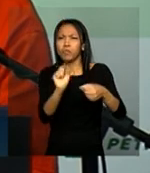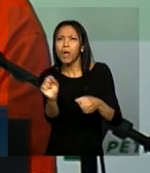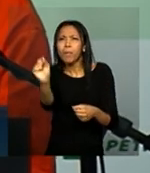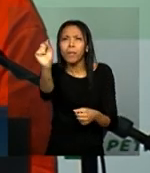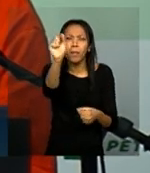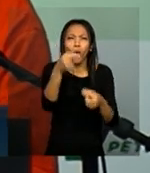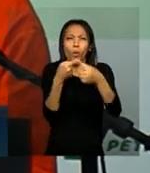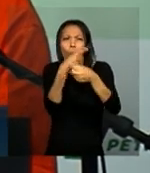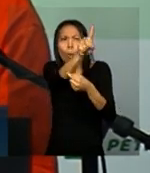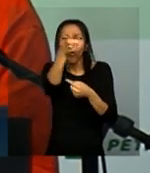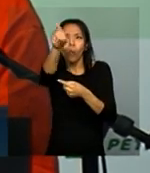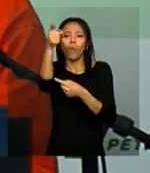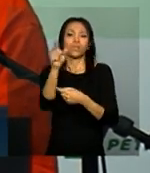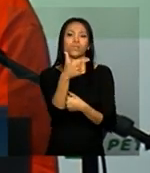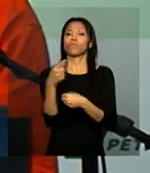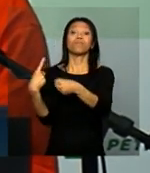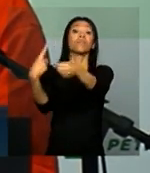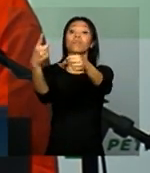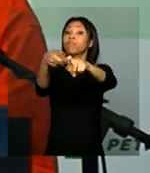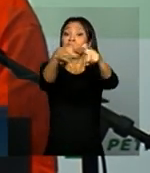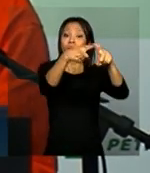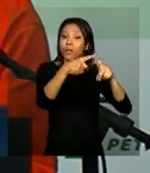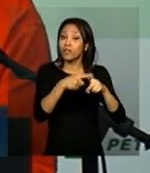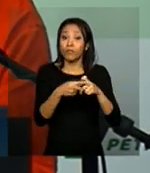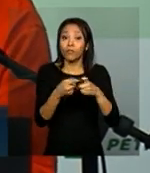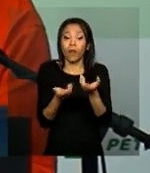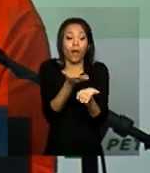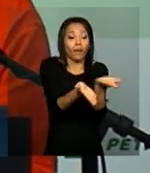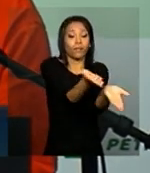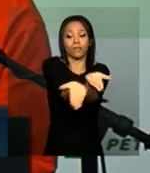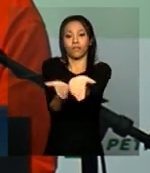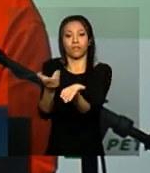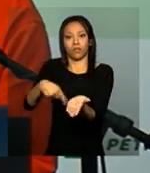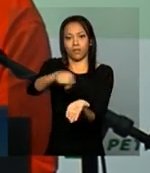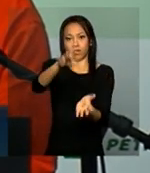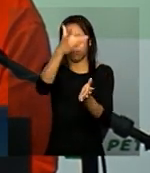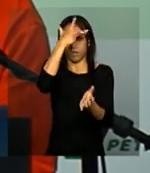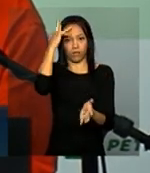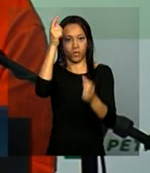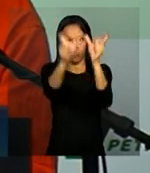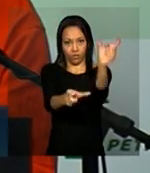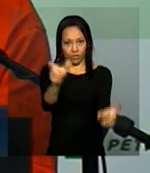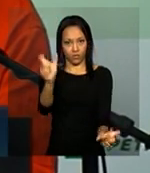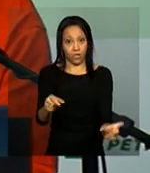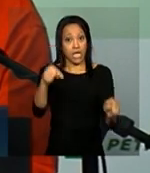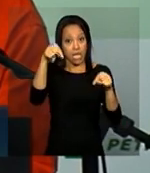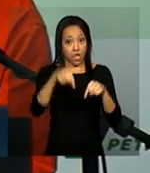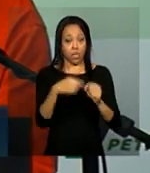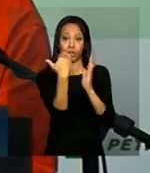médico, médico para atender as pessoas. Esse programa Mais Médicos aqui